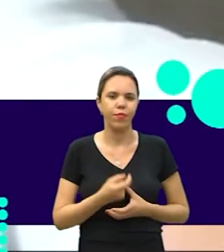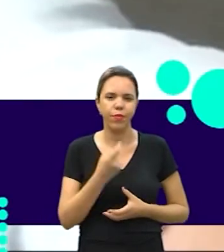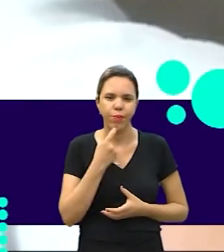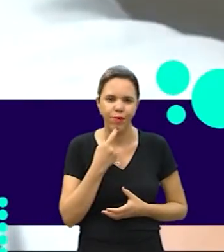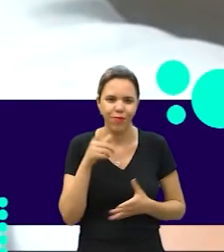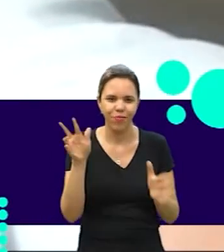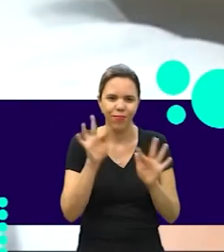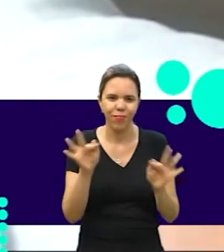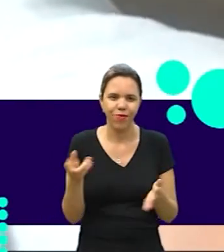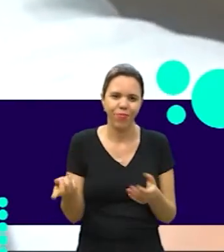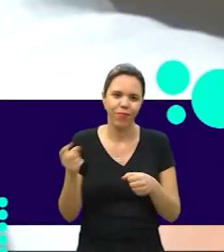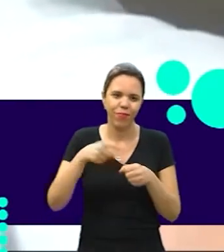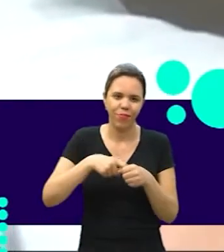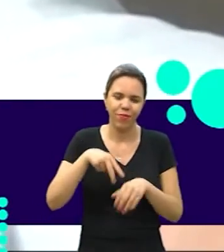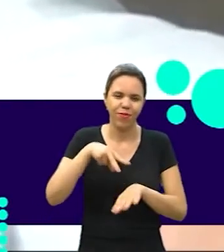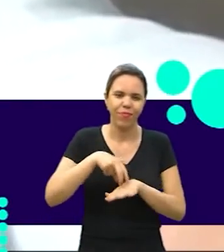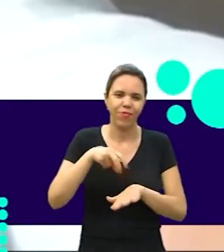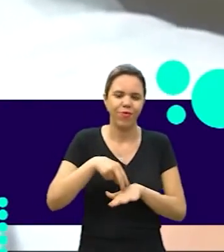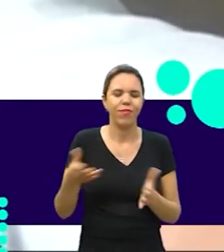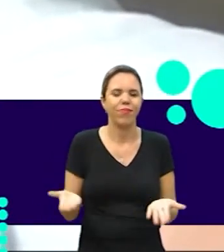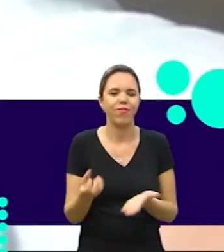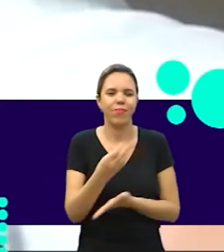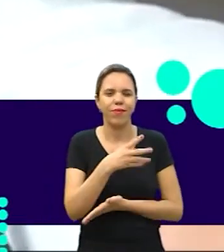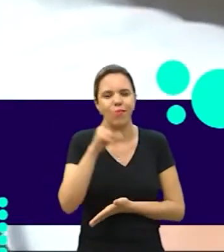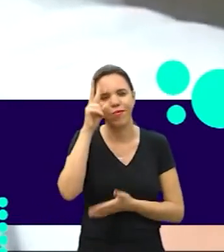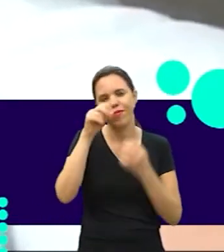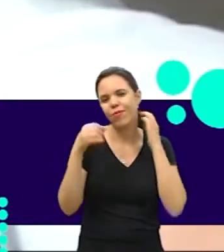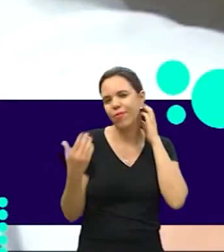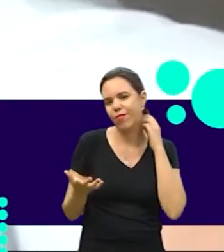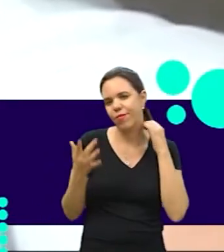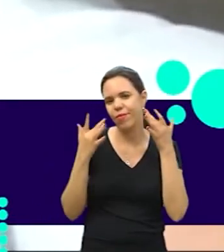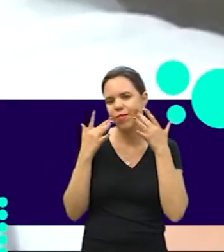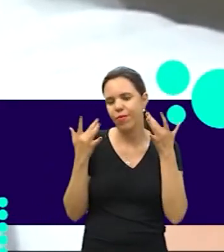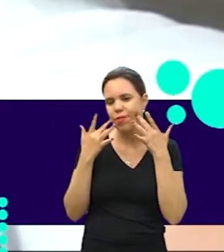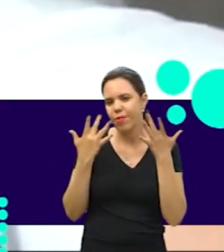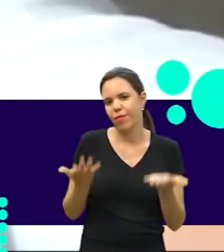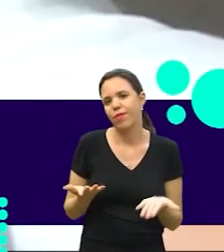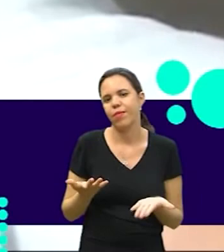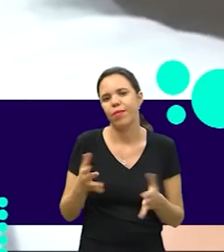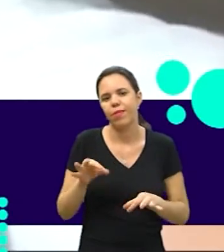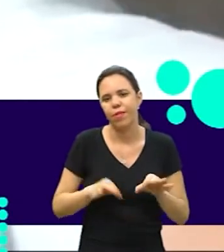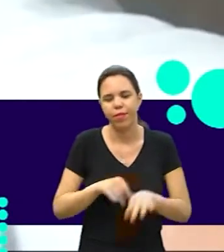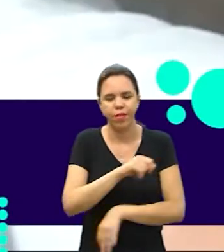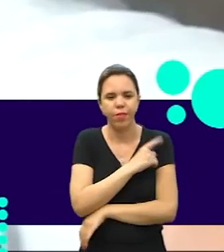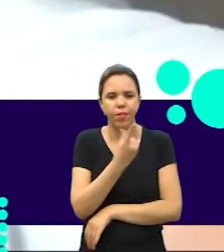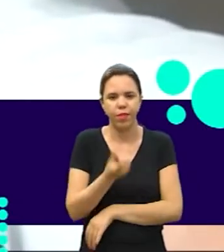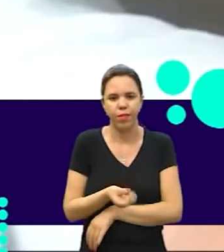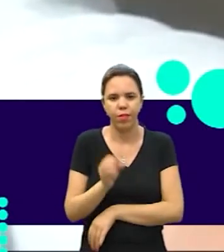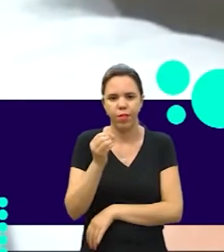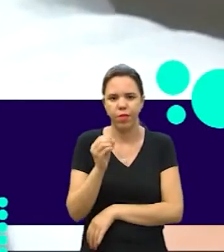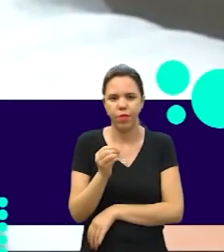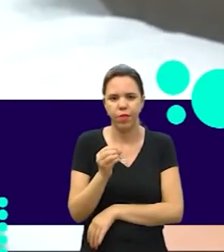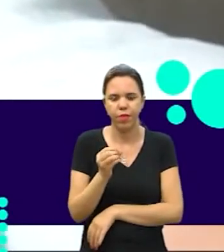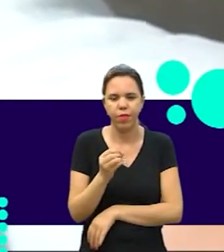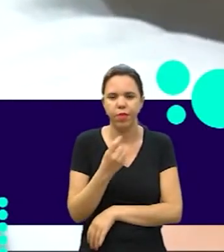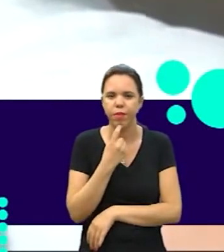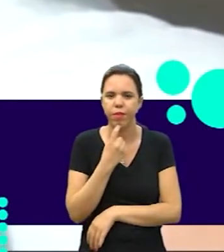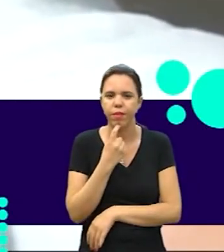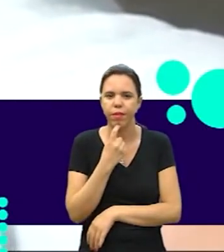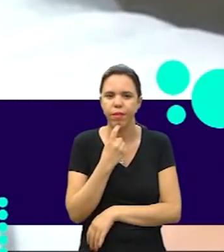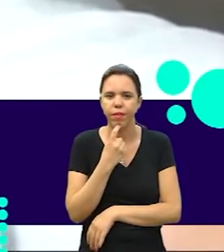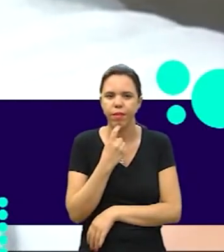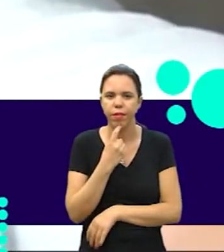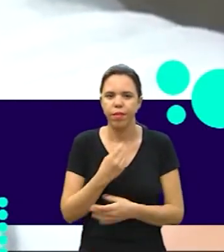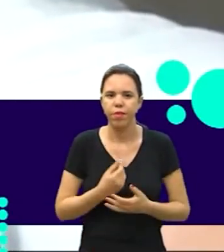ingressodigital.com. Campinas, estou muito feliz de voltar, pode ir, tem história nova. Quando é que vai ser? No Teatro Oficina do Estudante, no dia 16 de outubro, aí em